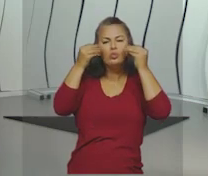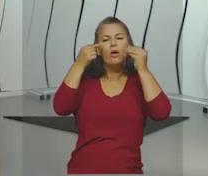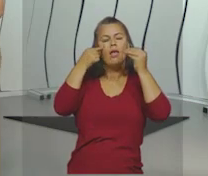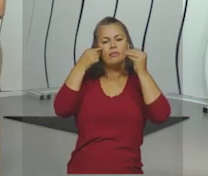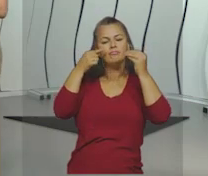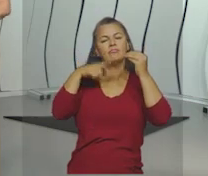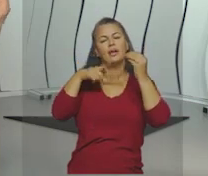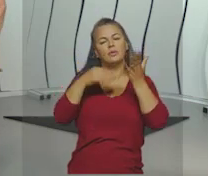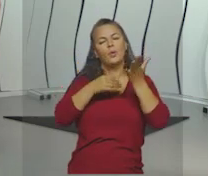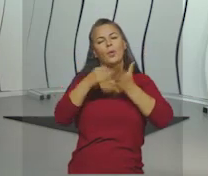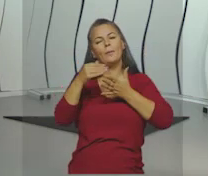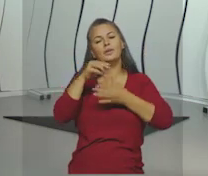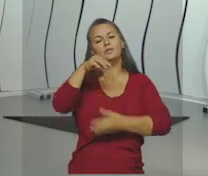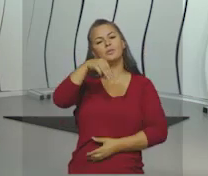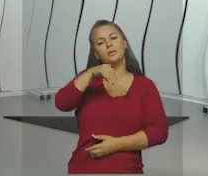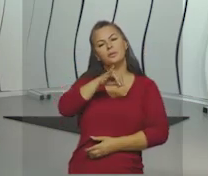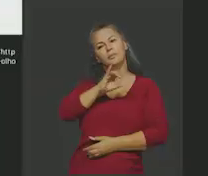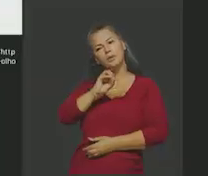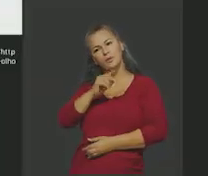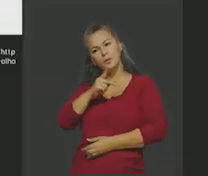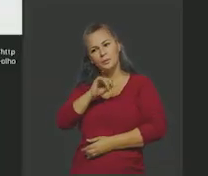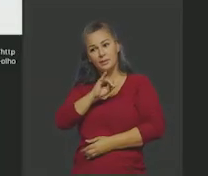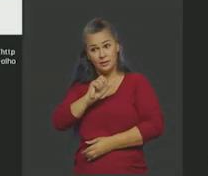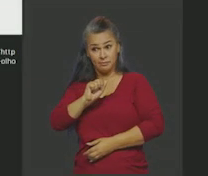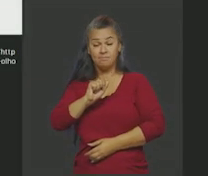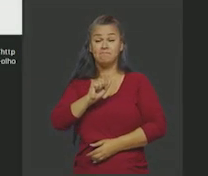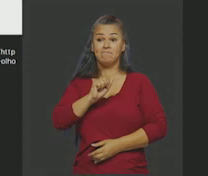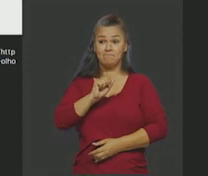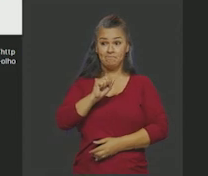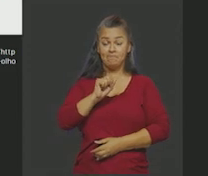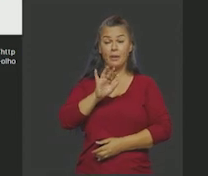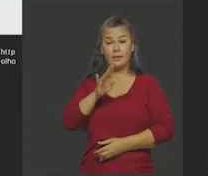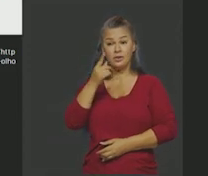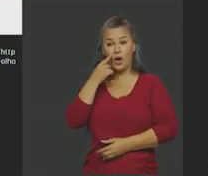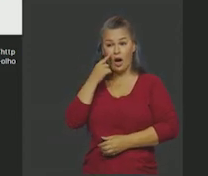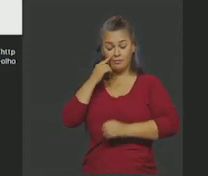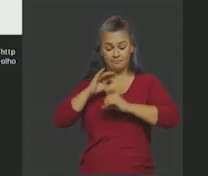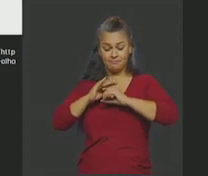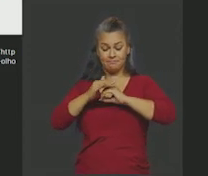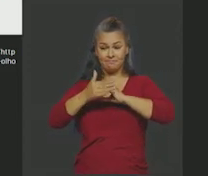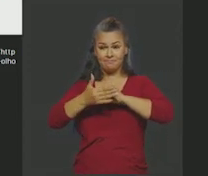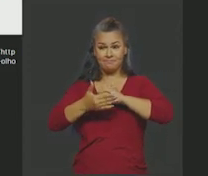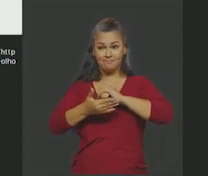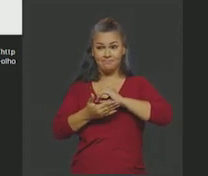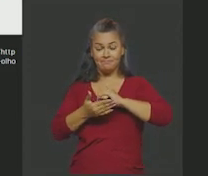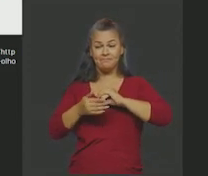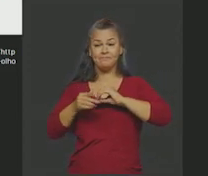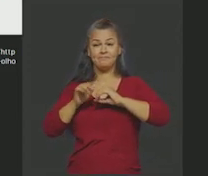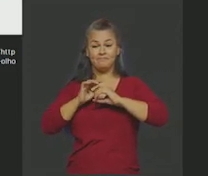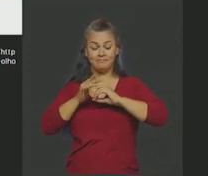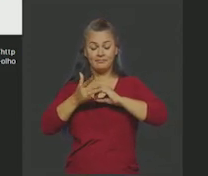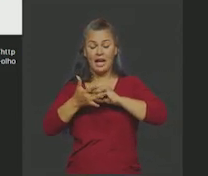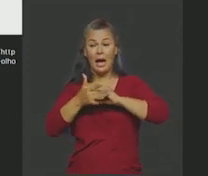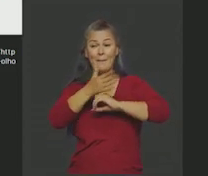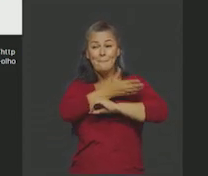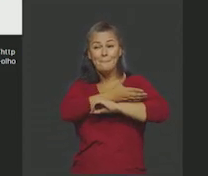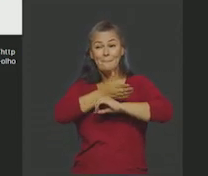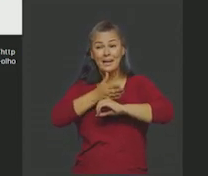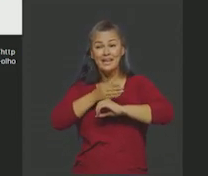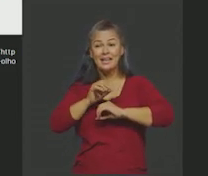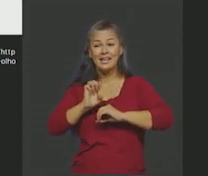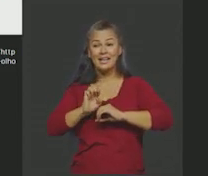presbiopia, tá? Nós temos aqui a íris, a esclera, que é a parte branca do olho,